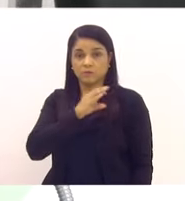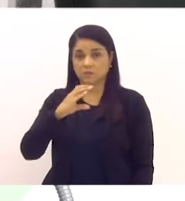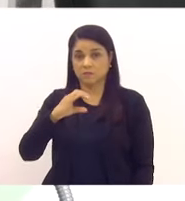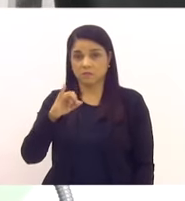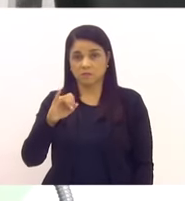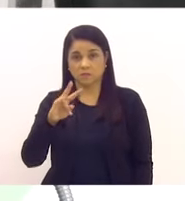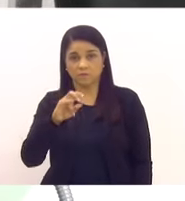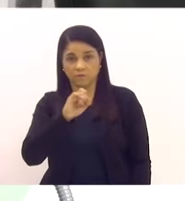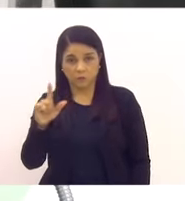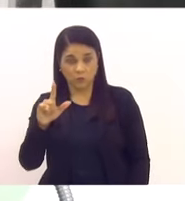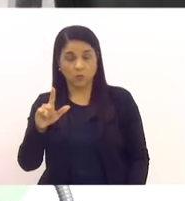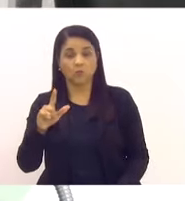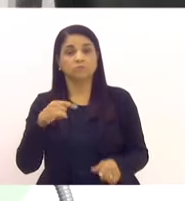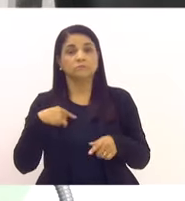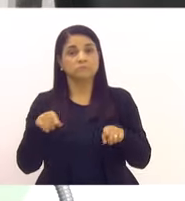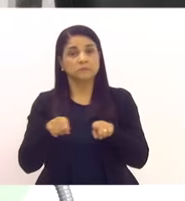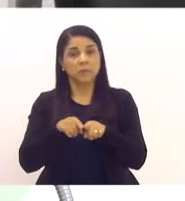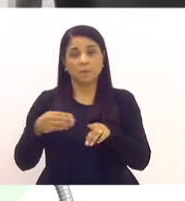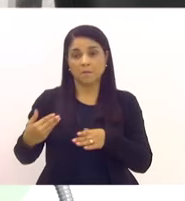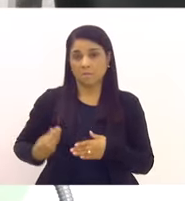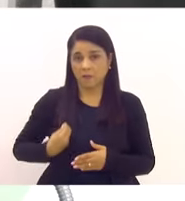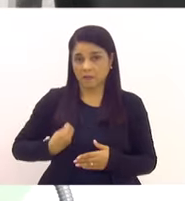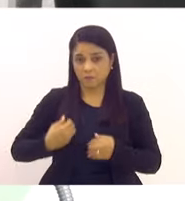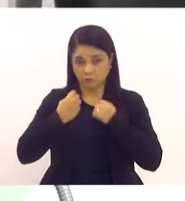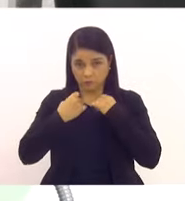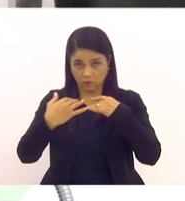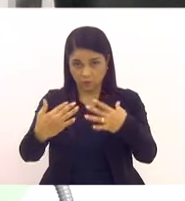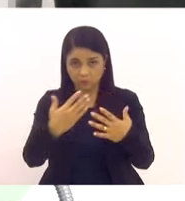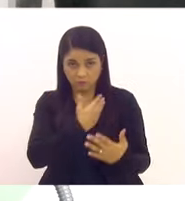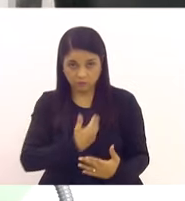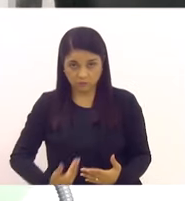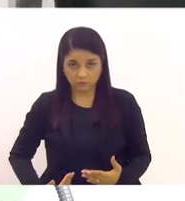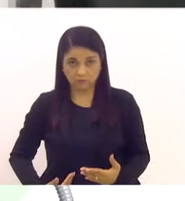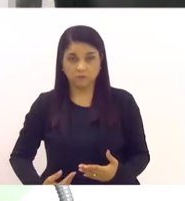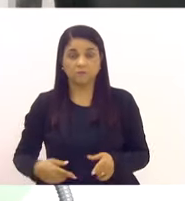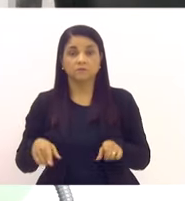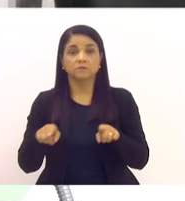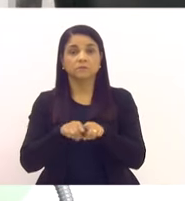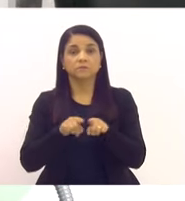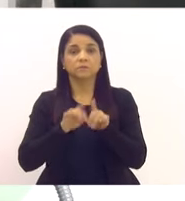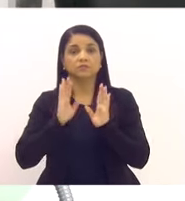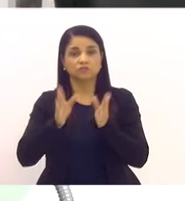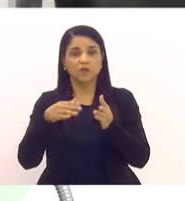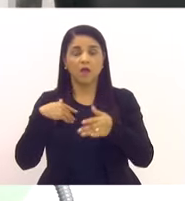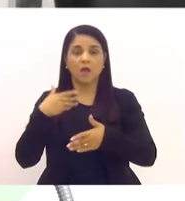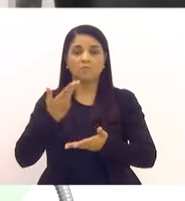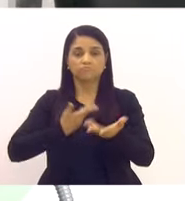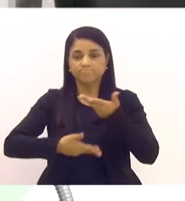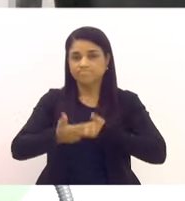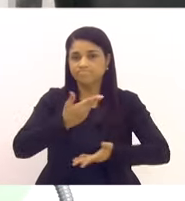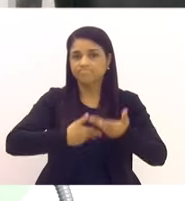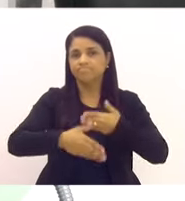não só a Polícia Civil, que participou da audiência pública, e diz que já vem praticando